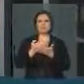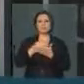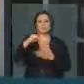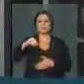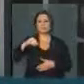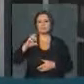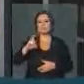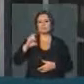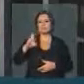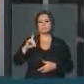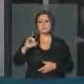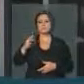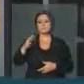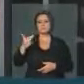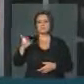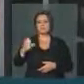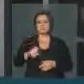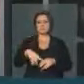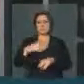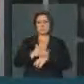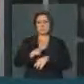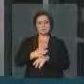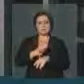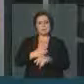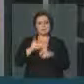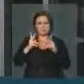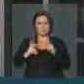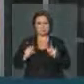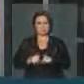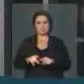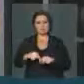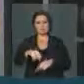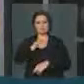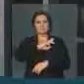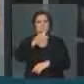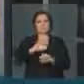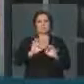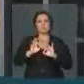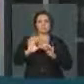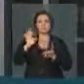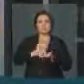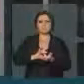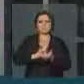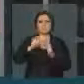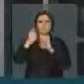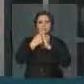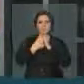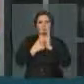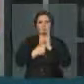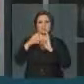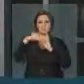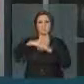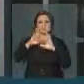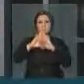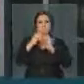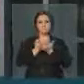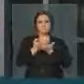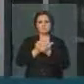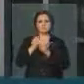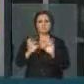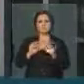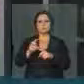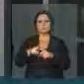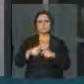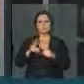meditação e de exercícios de harmonização são responsáveis pela implantação do Programa nas escolas bem como